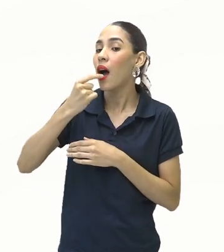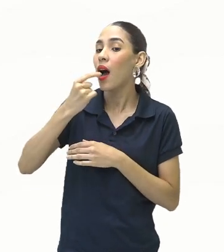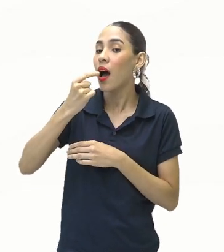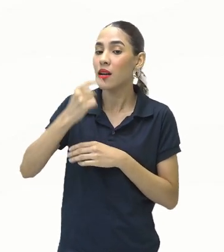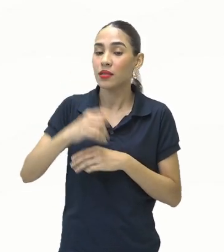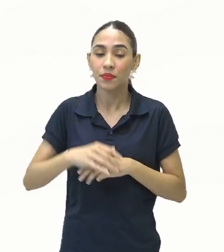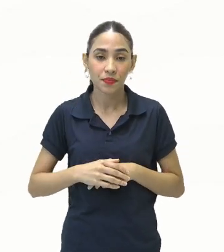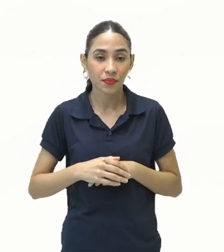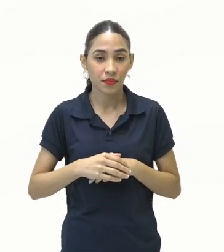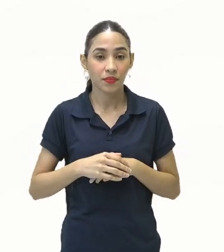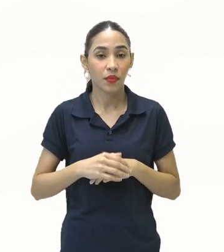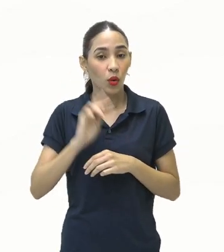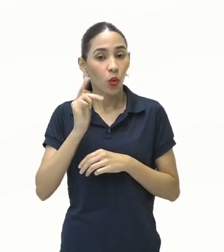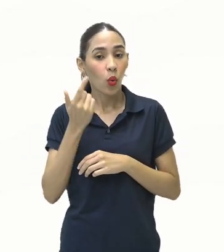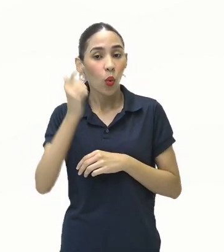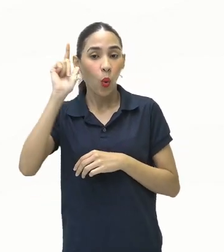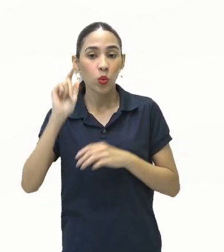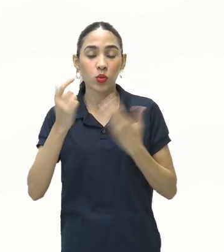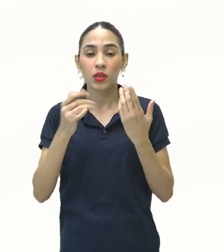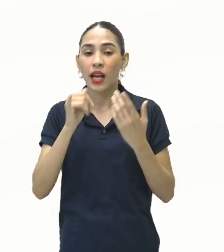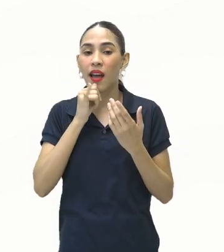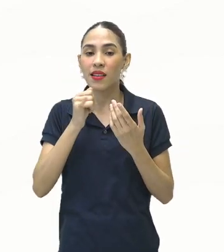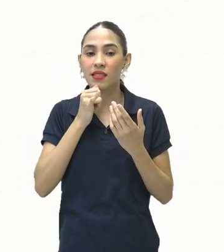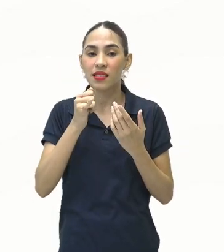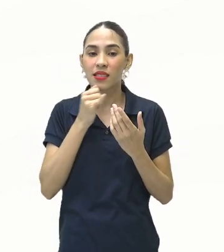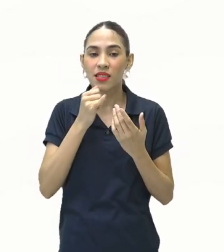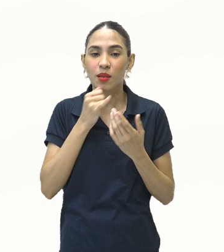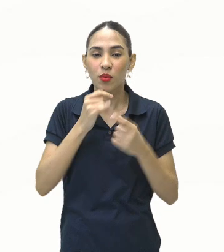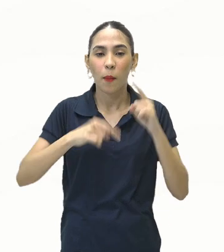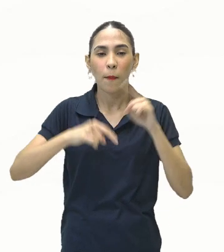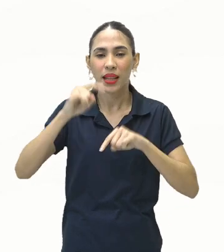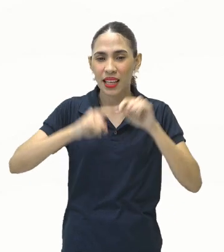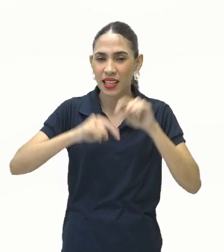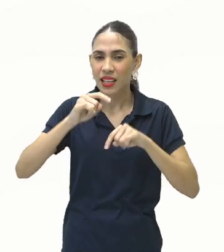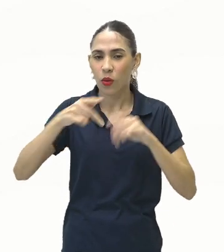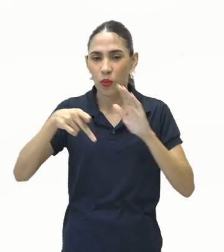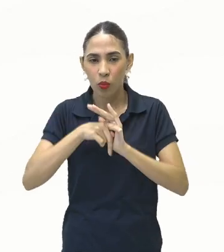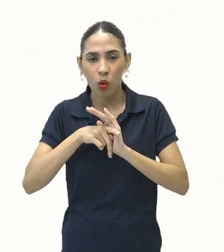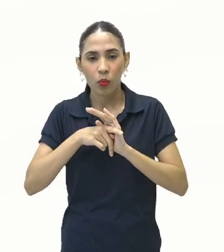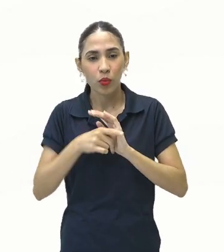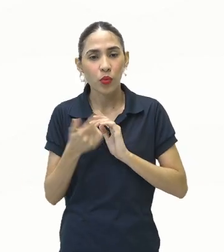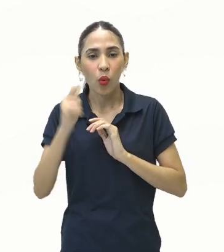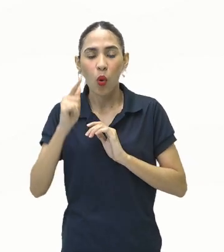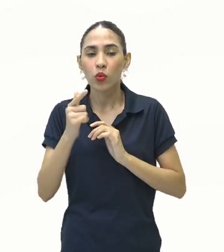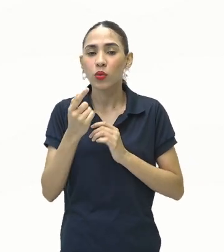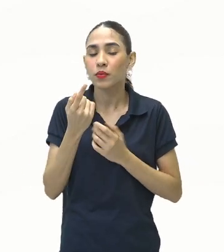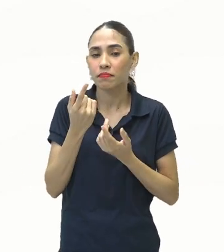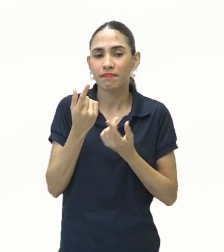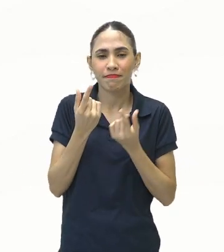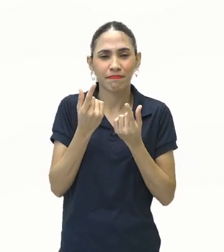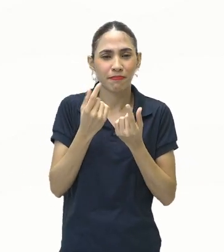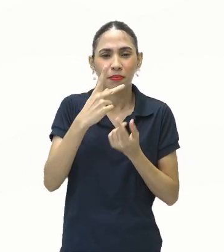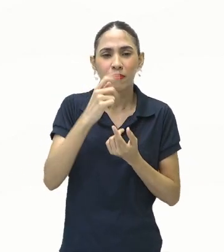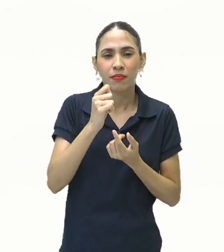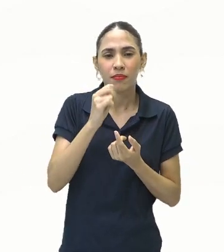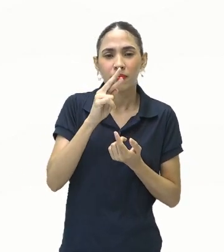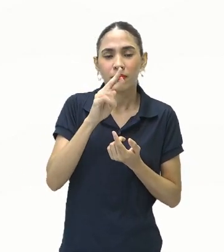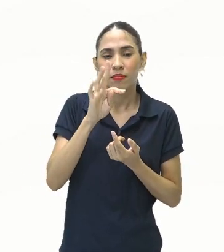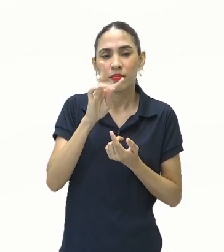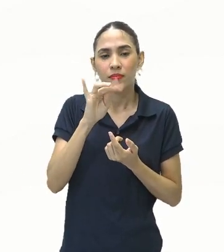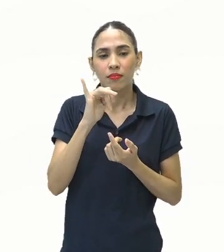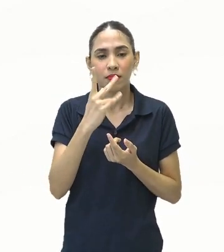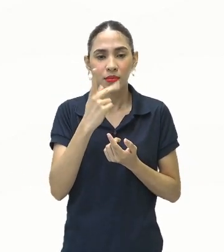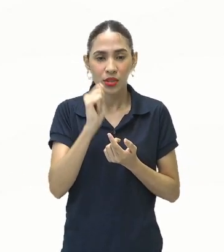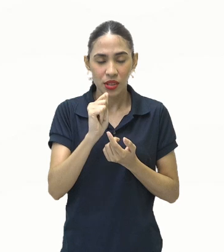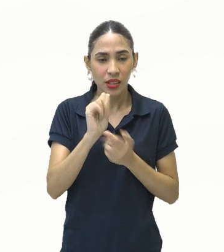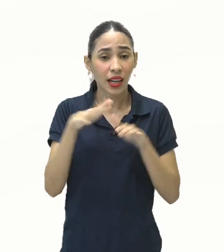né? Alguns outros é dentro de cápsulas, outros são apenas pastilhas. Então é importante entender que cada um,